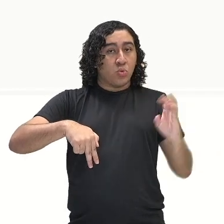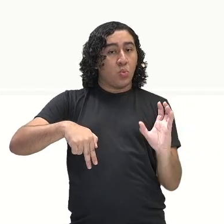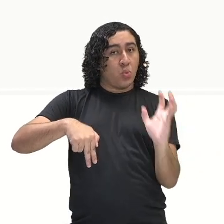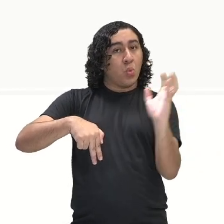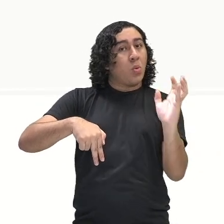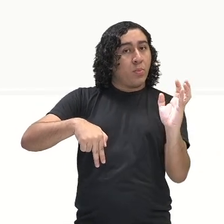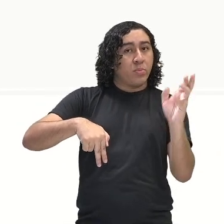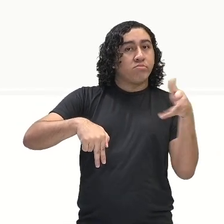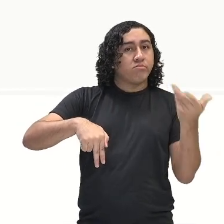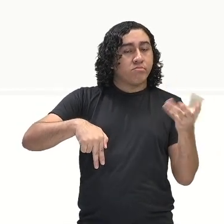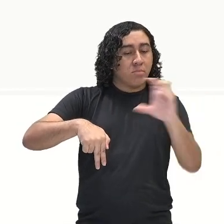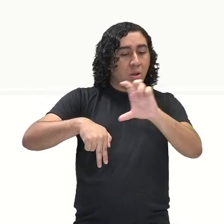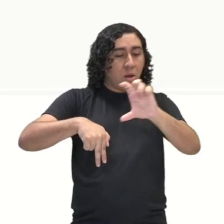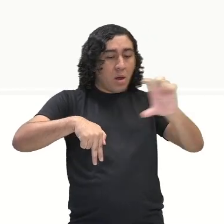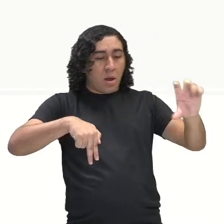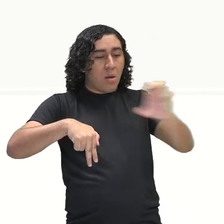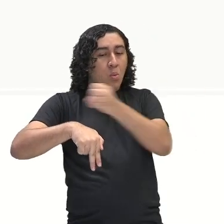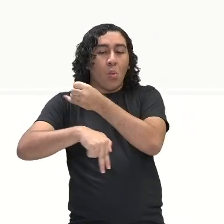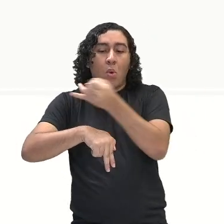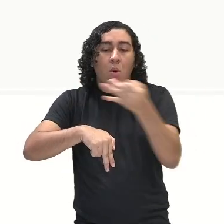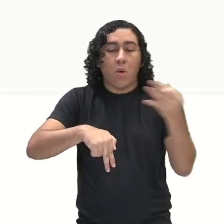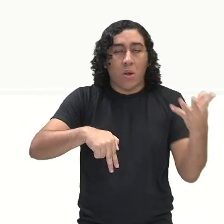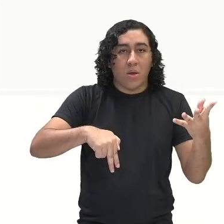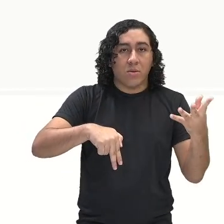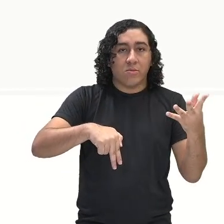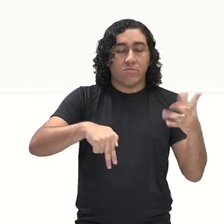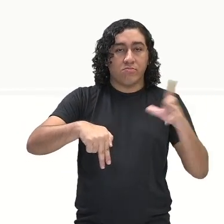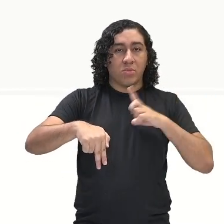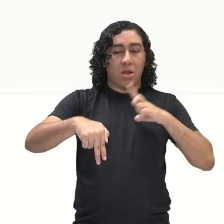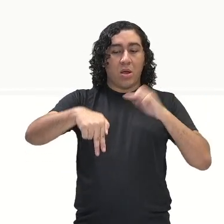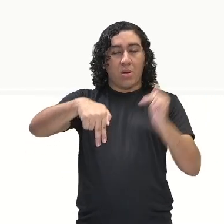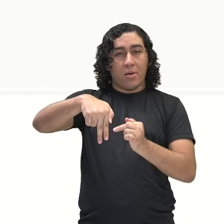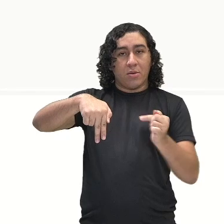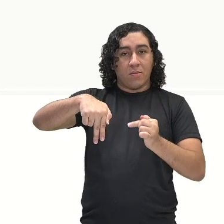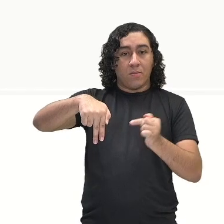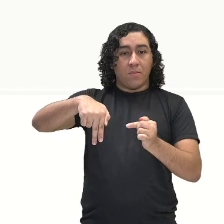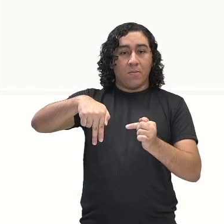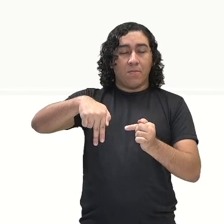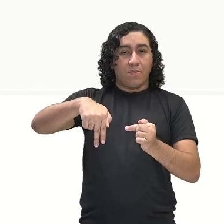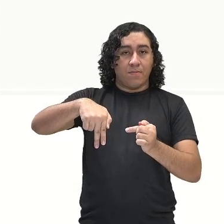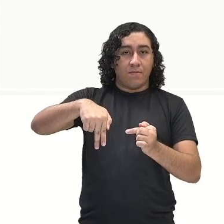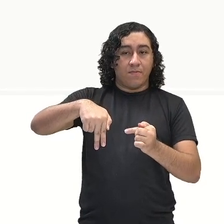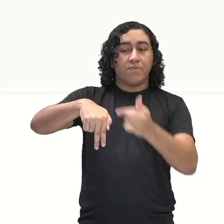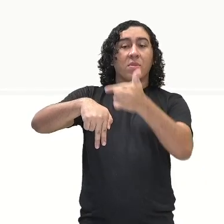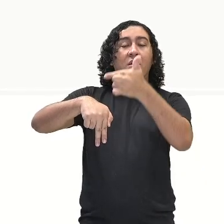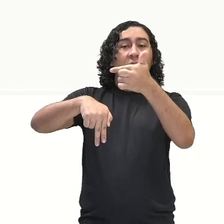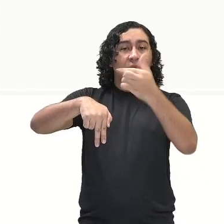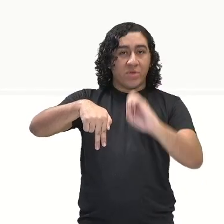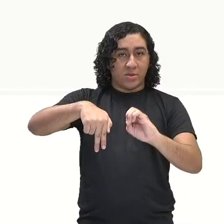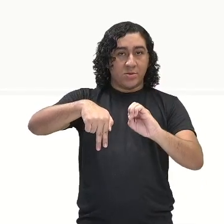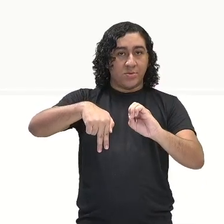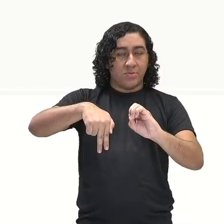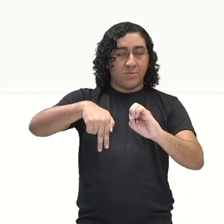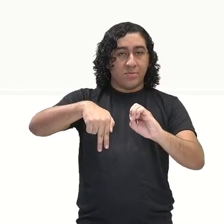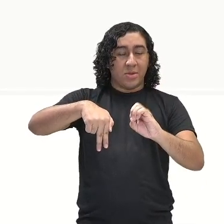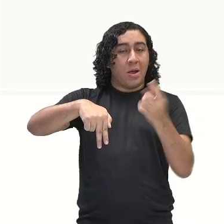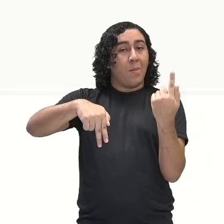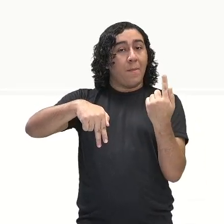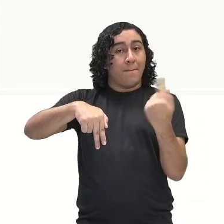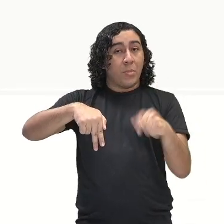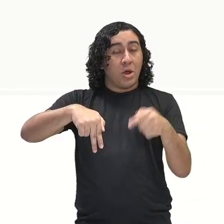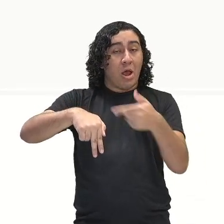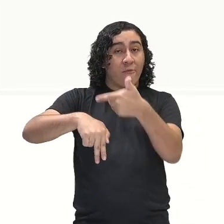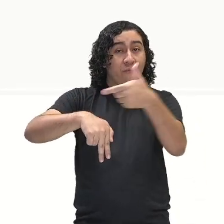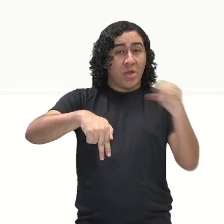Quantos termos eu tenho nessa sequência numérica? Eu tenho 20 termos, porque não são 20 senhas que